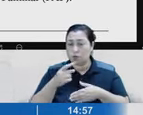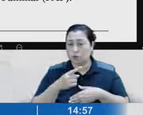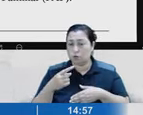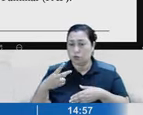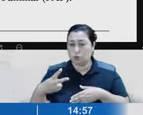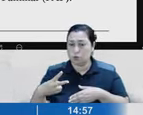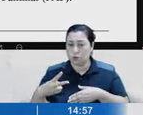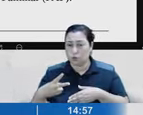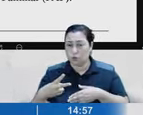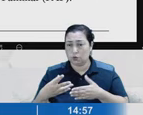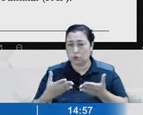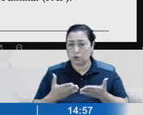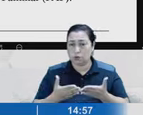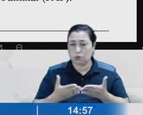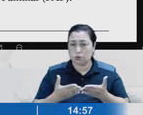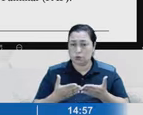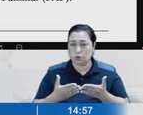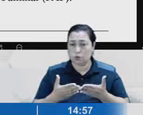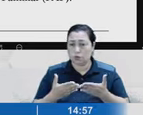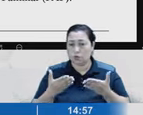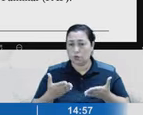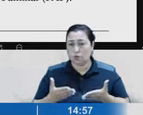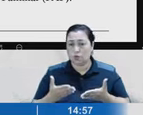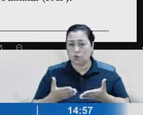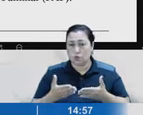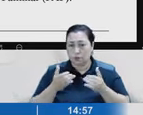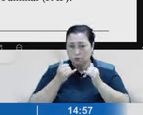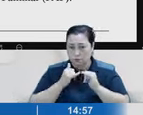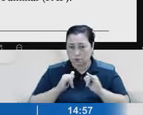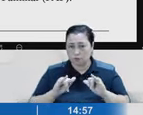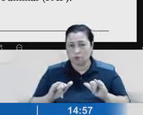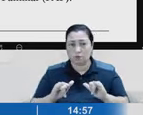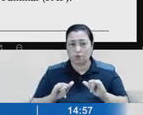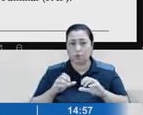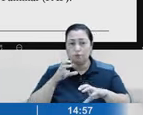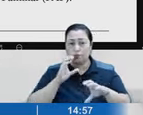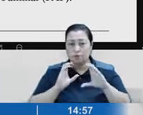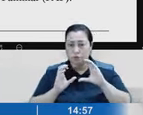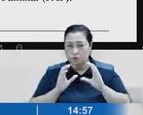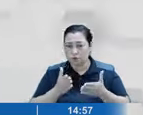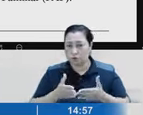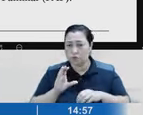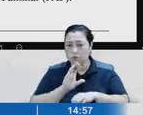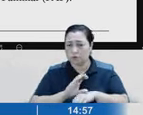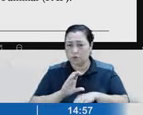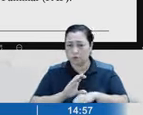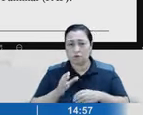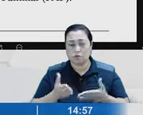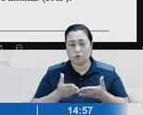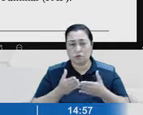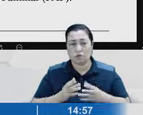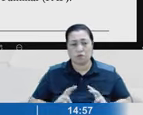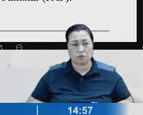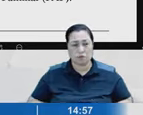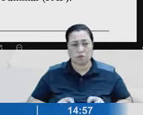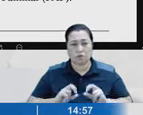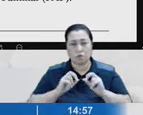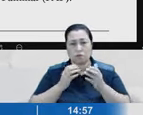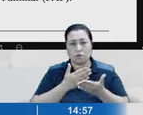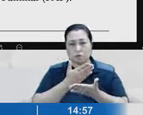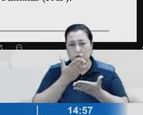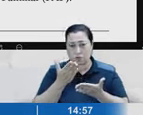2 e o de Bethesda, justamente para orientar a comunidade científica em relação ao câncer